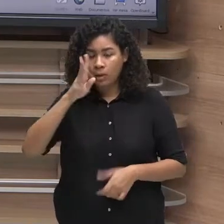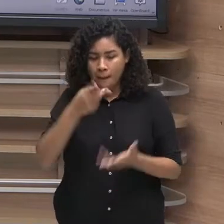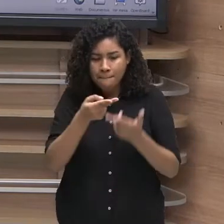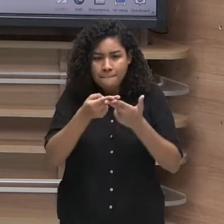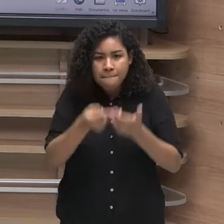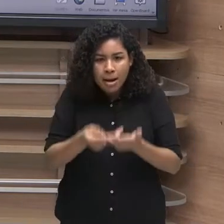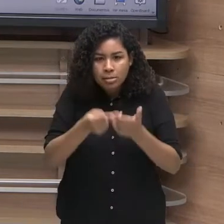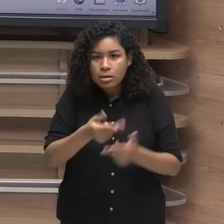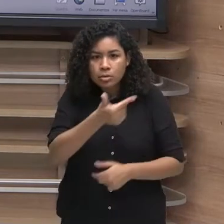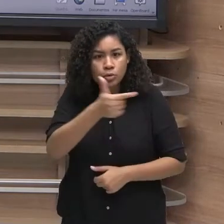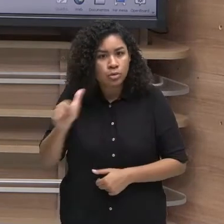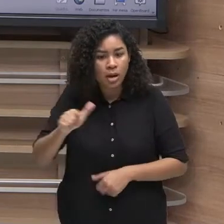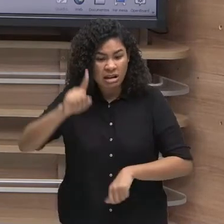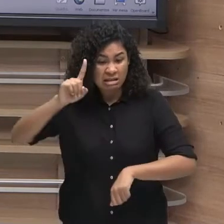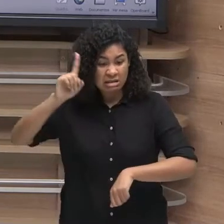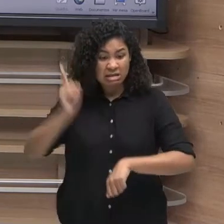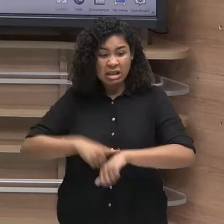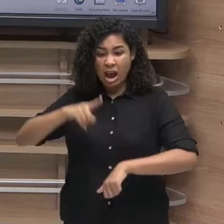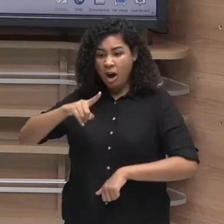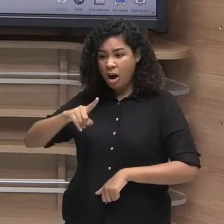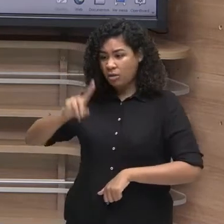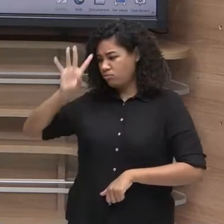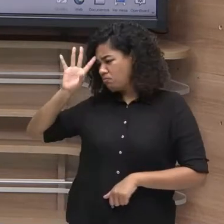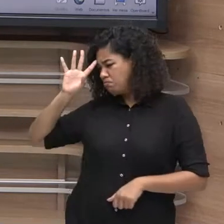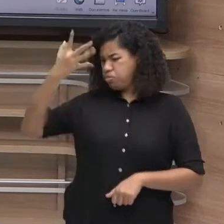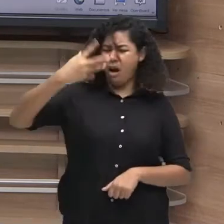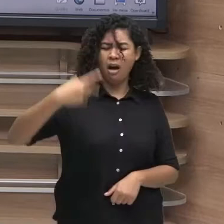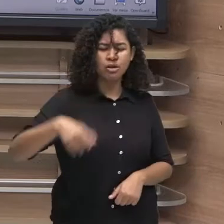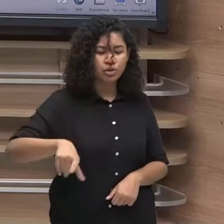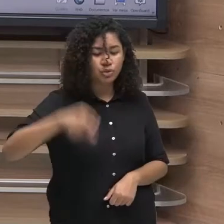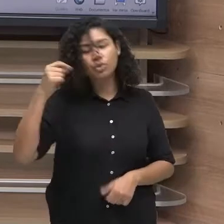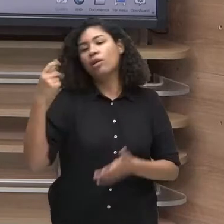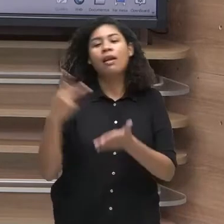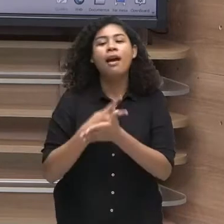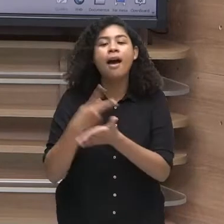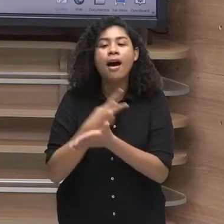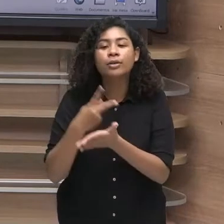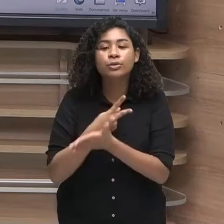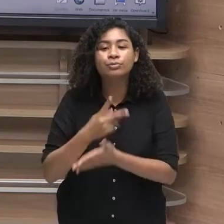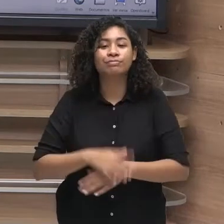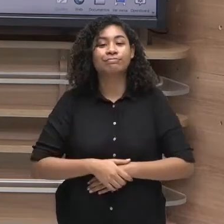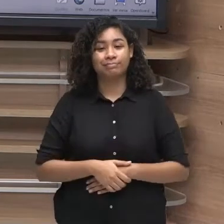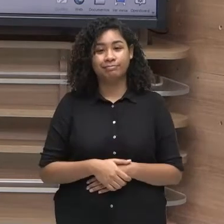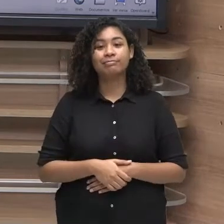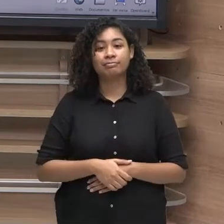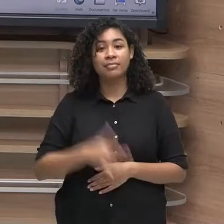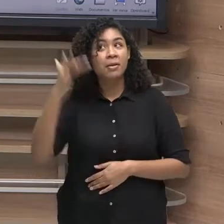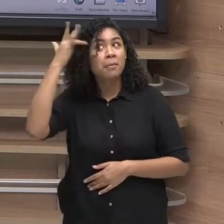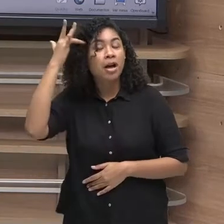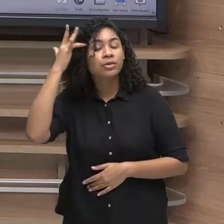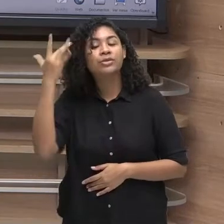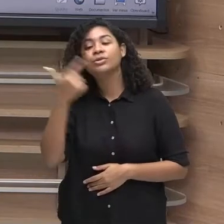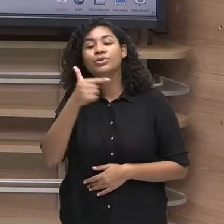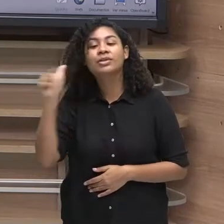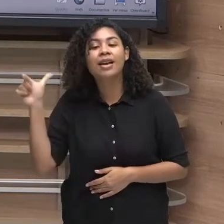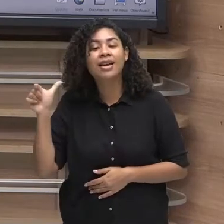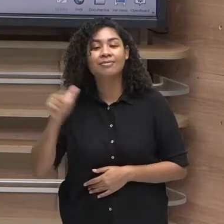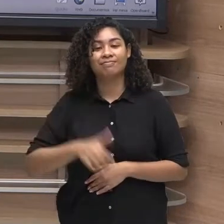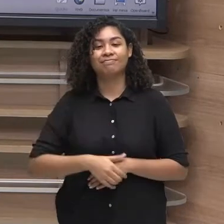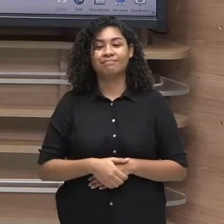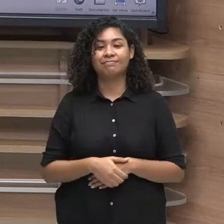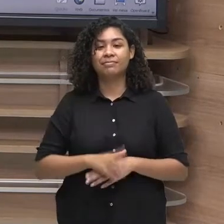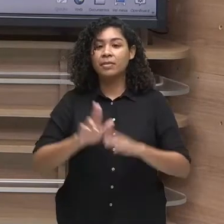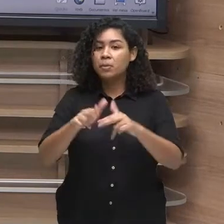também, por imaturidade também. Mas acima de tudo, por falta